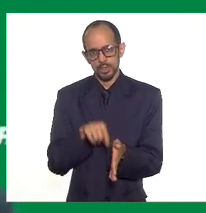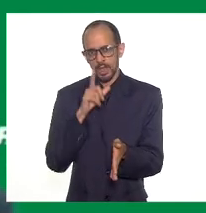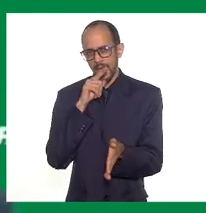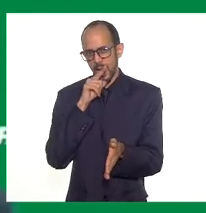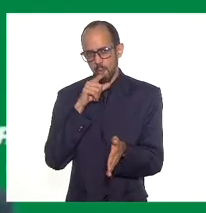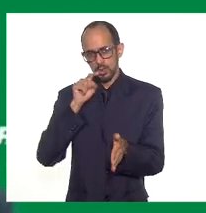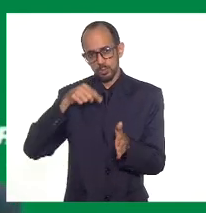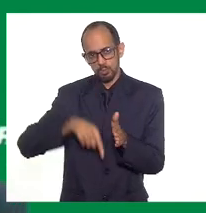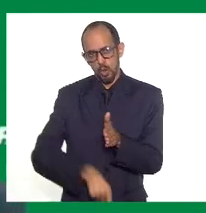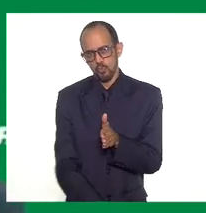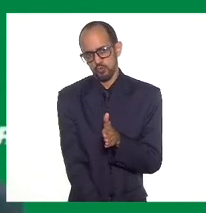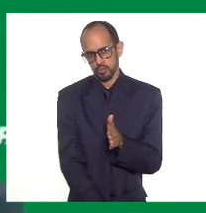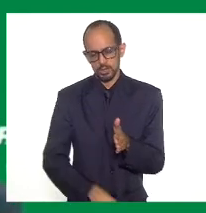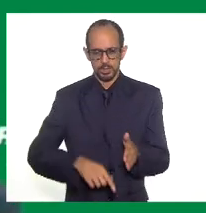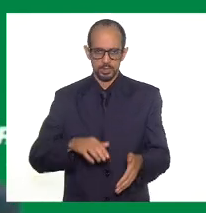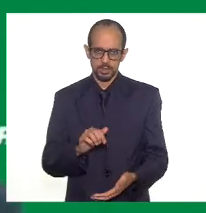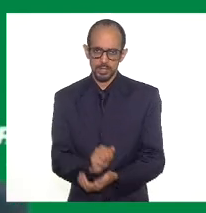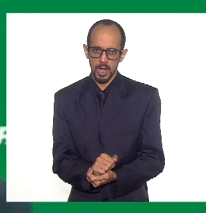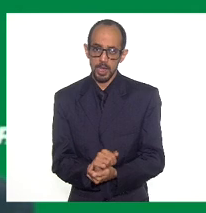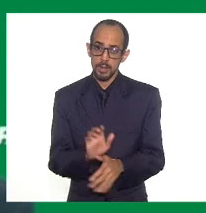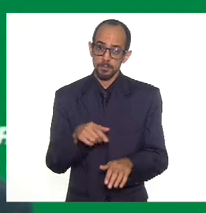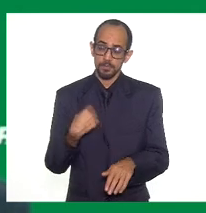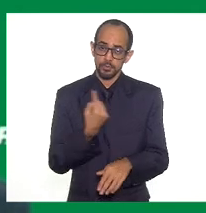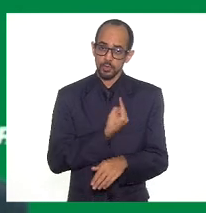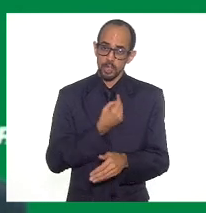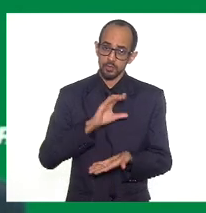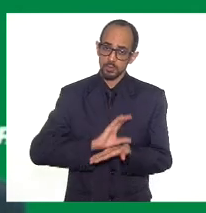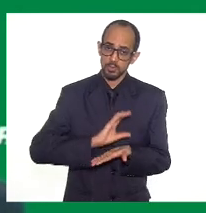profundas e ultraprofundas. A gente vai investir